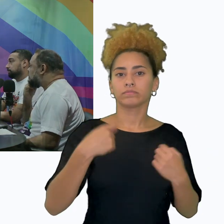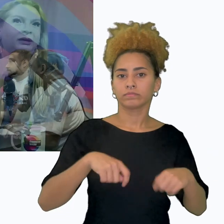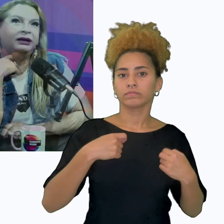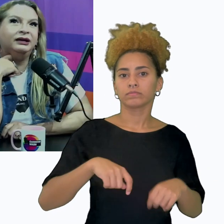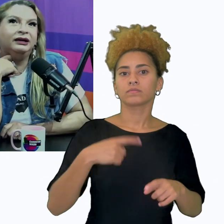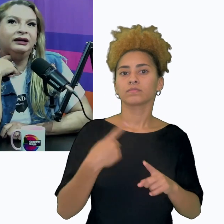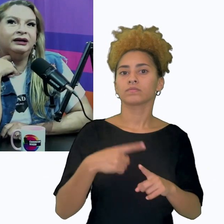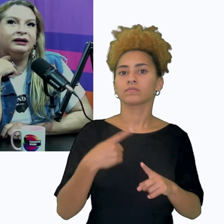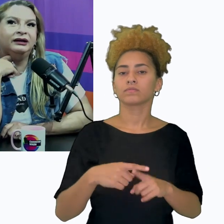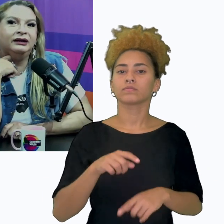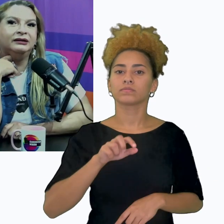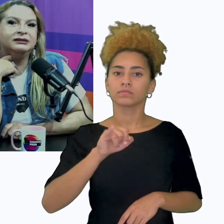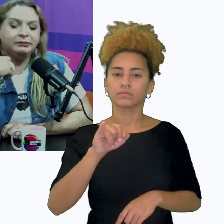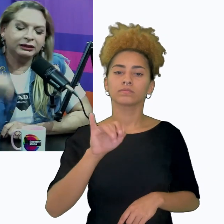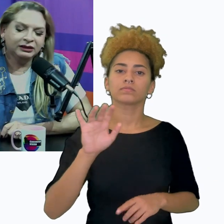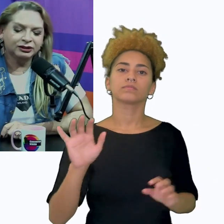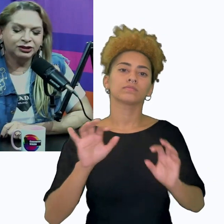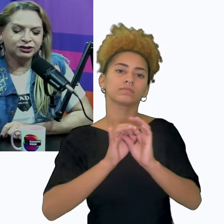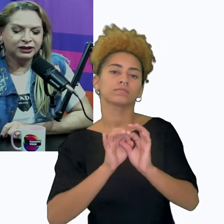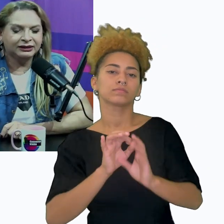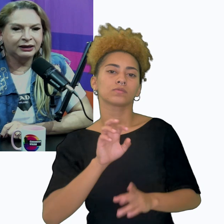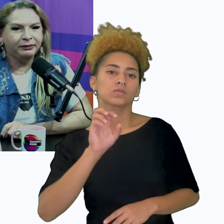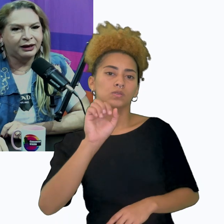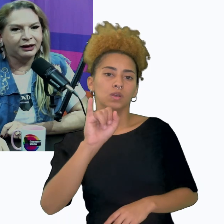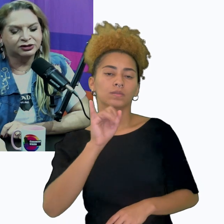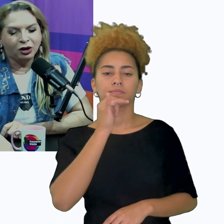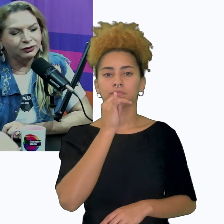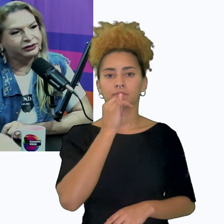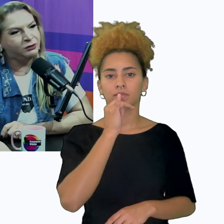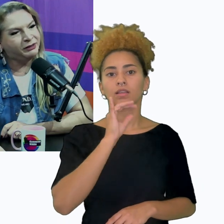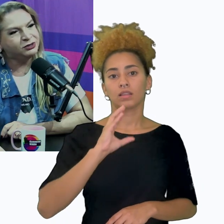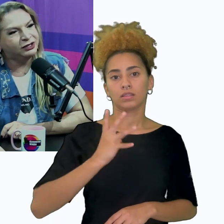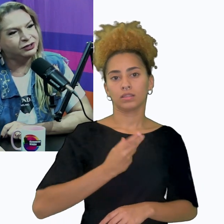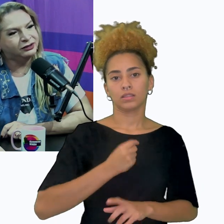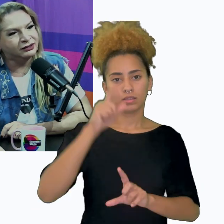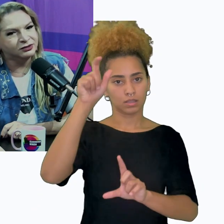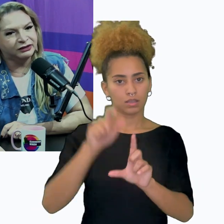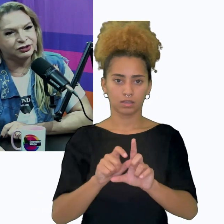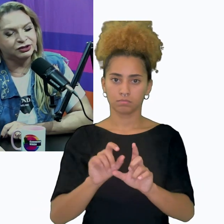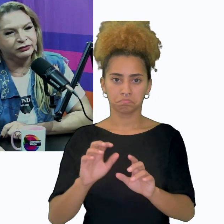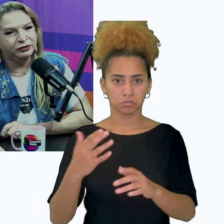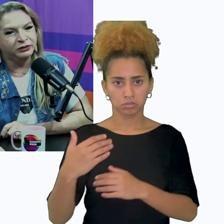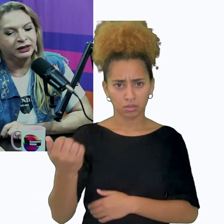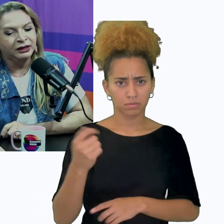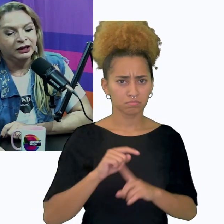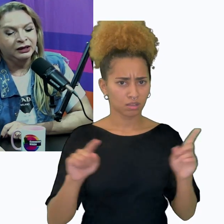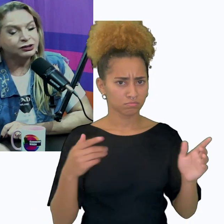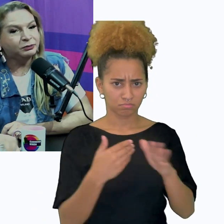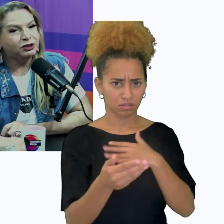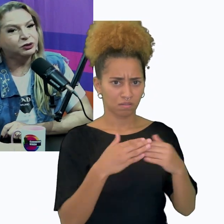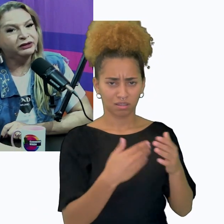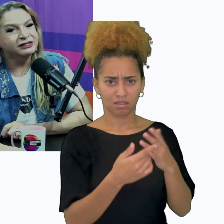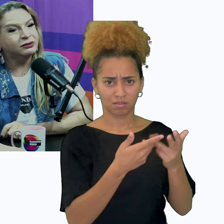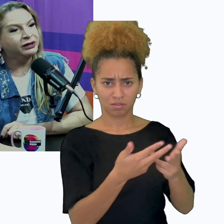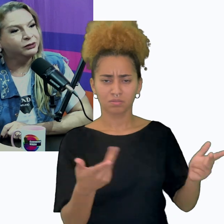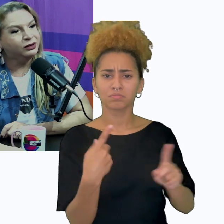é porque sempre ligam a gente a ter só quando tem uma personagem trans ou travesti no filme. E a gente pode